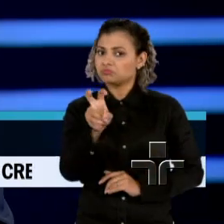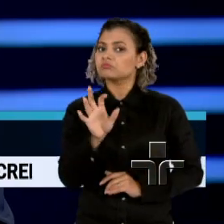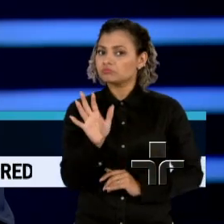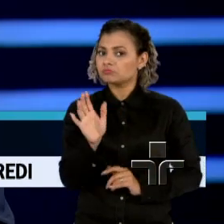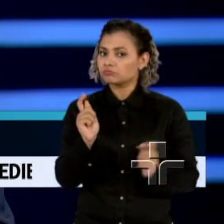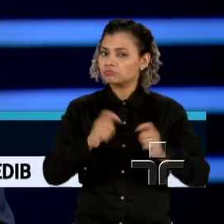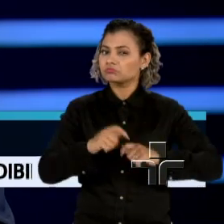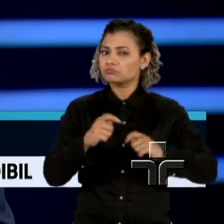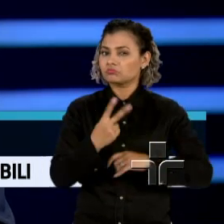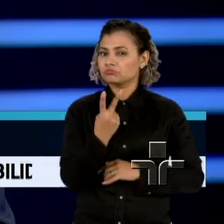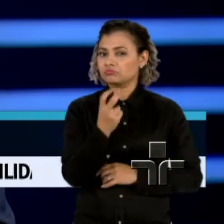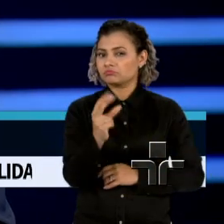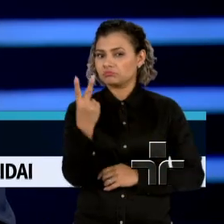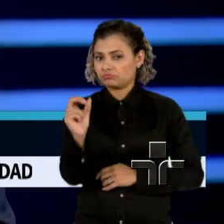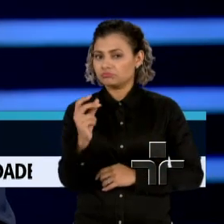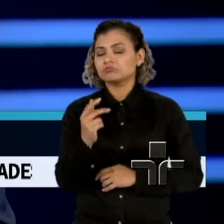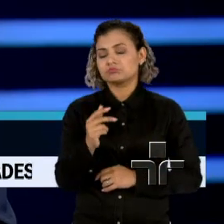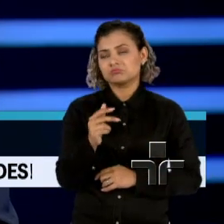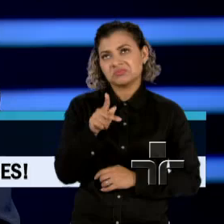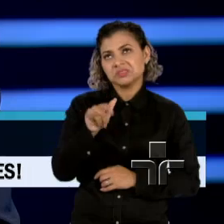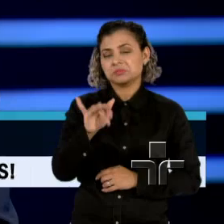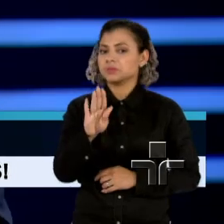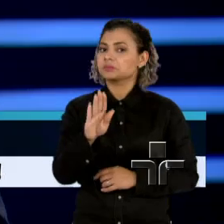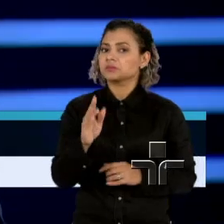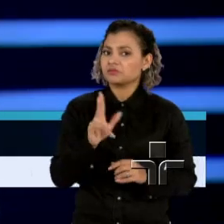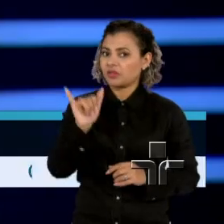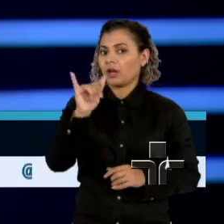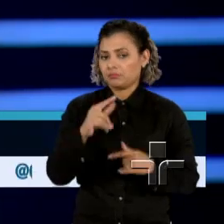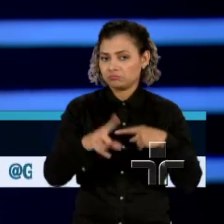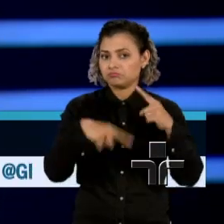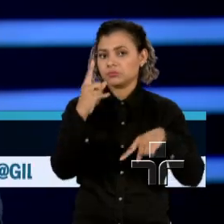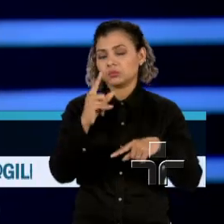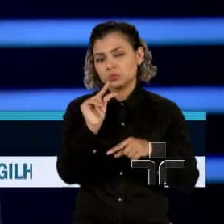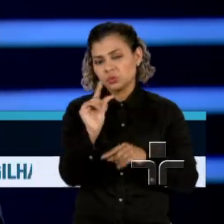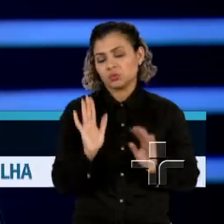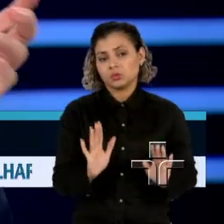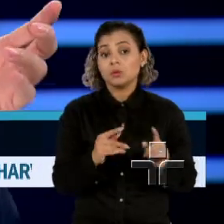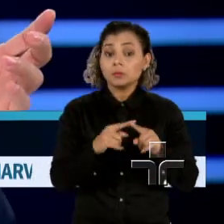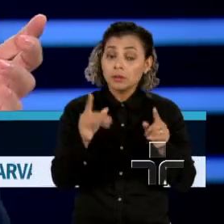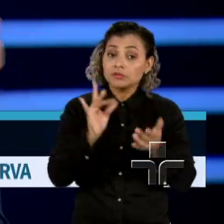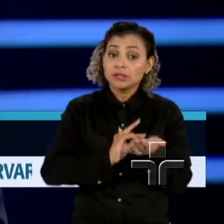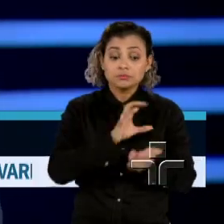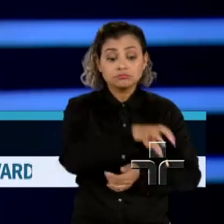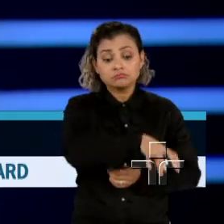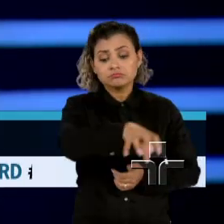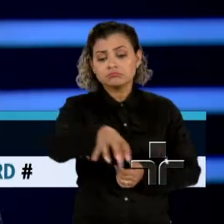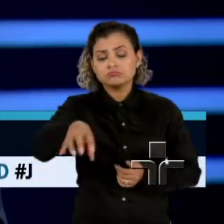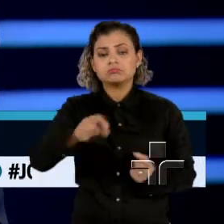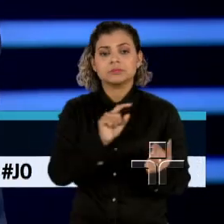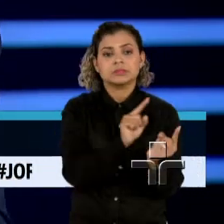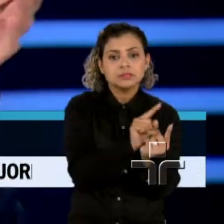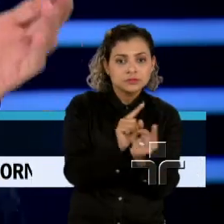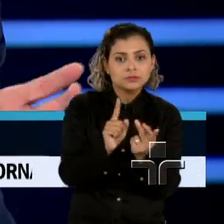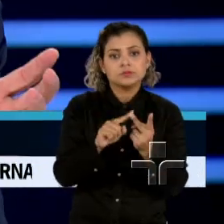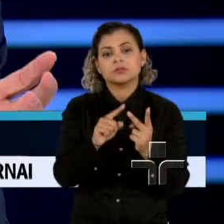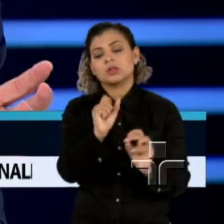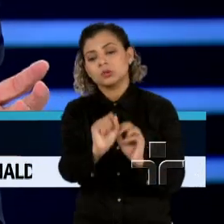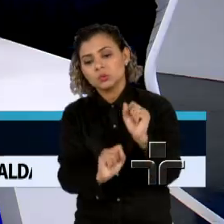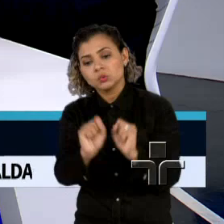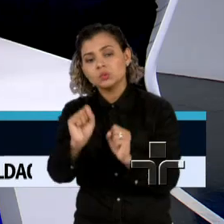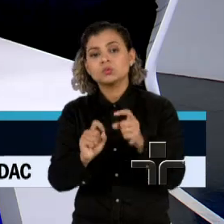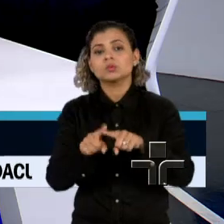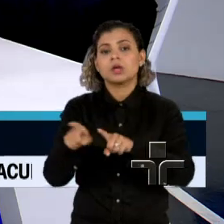vem, 1,5% para o crescimento do PIB no ano que vem é razoável. A grande questão também é essa distribuição entre os setores, entre serviço, indústria